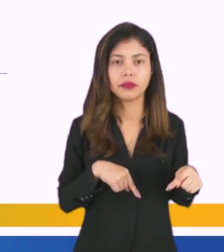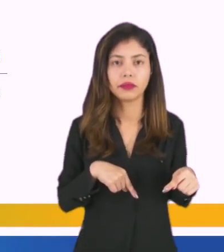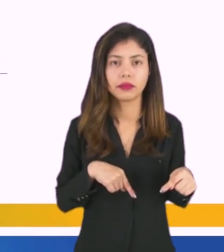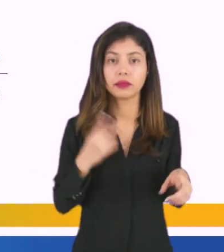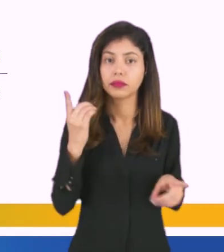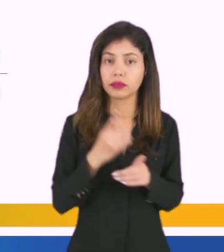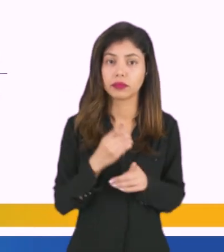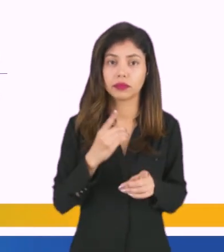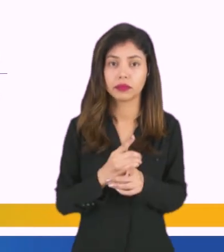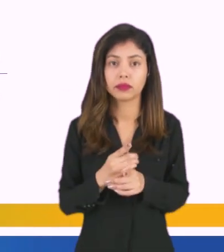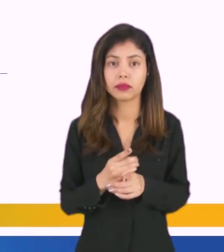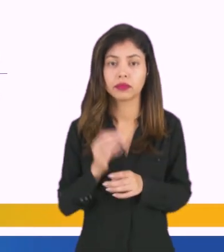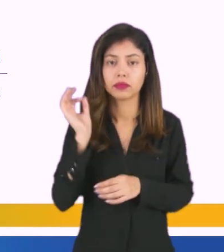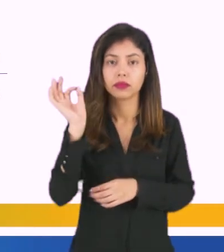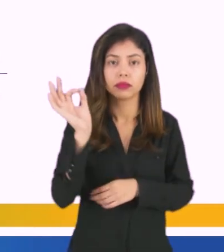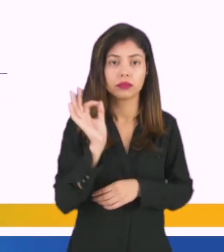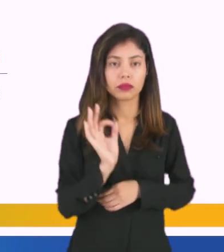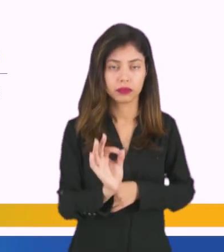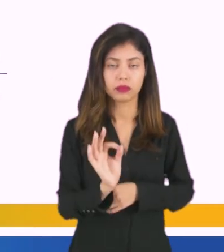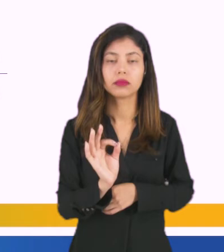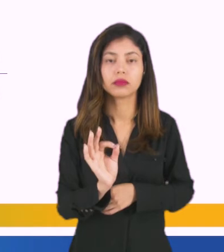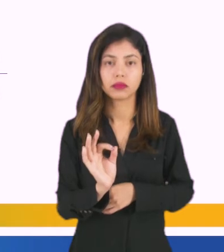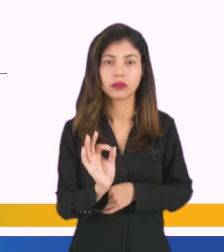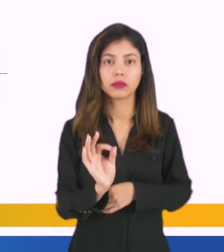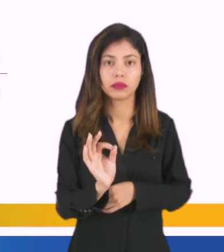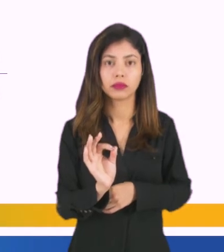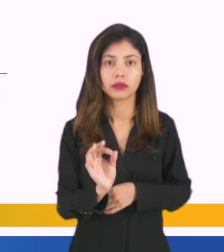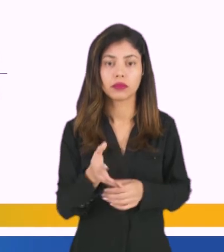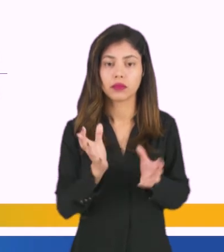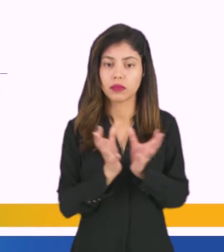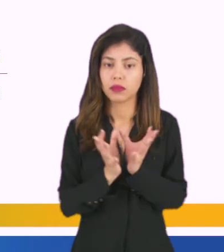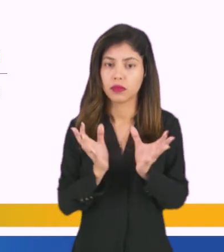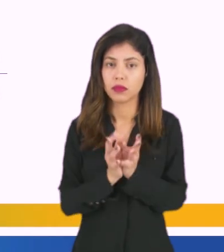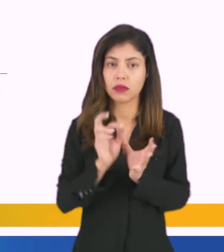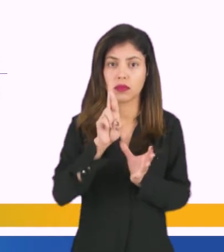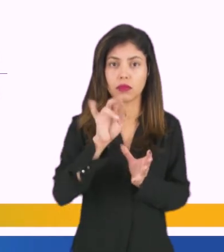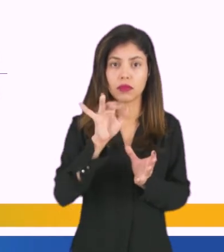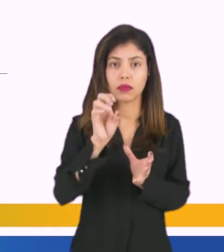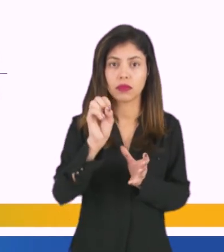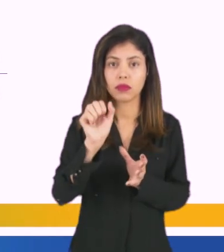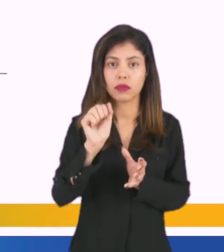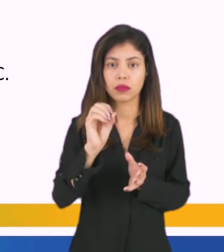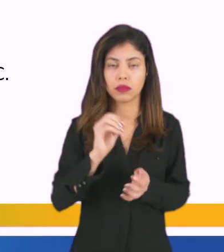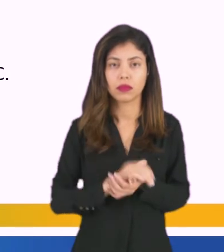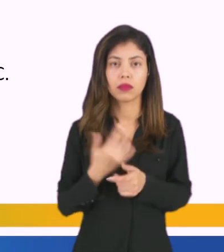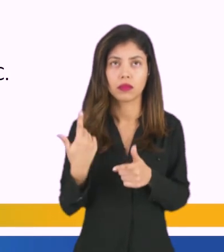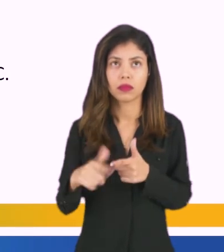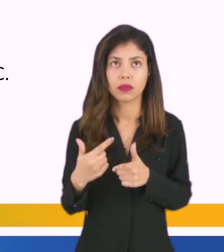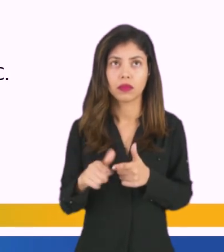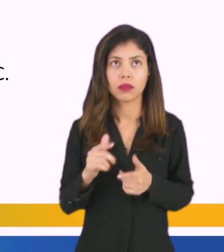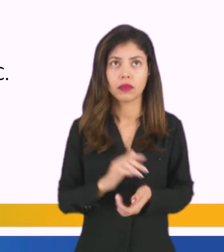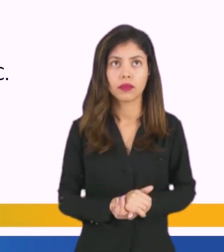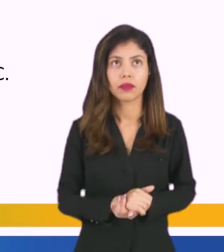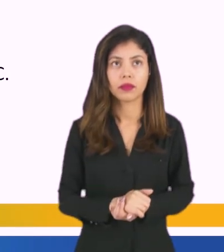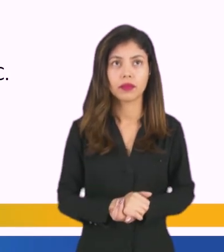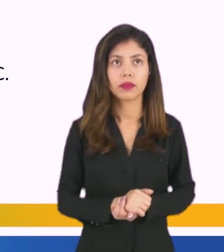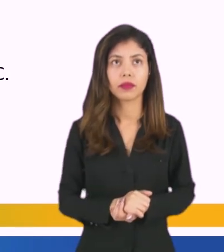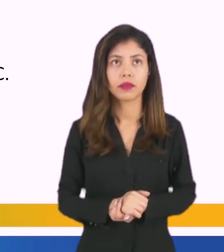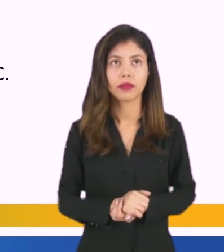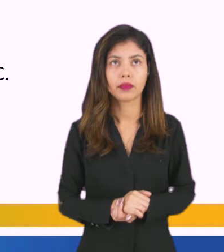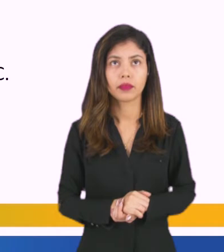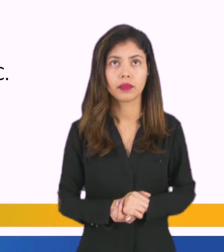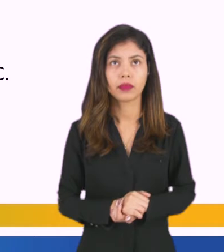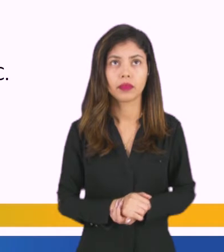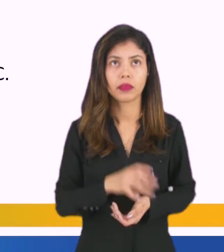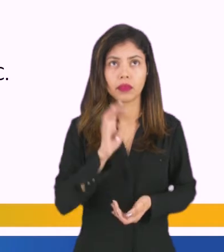vou encontrar uma porção que seria o grupo de risco que essa doença pode acometer. E aí